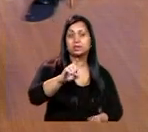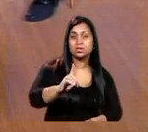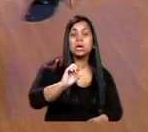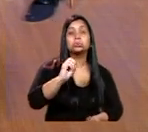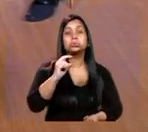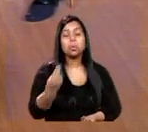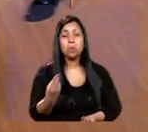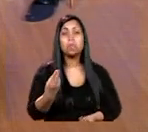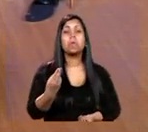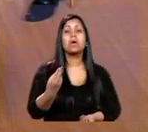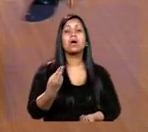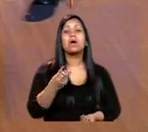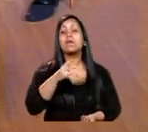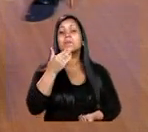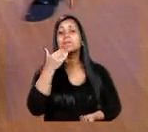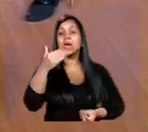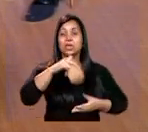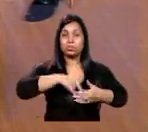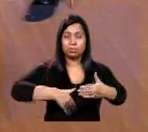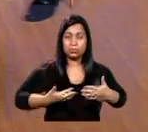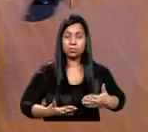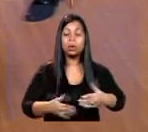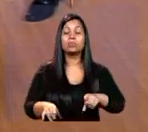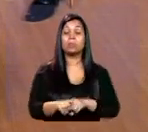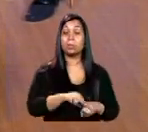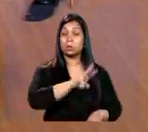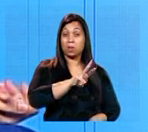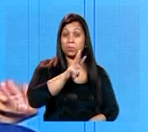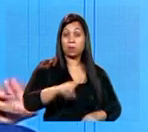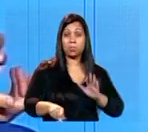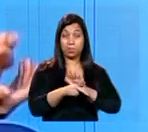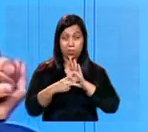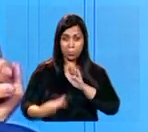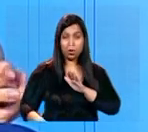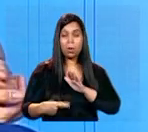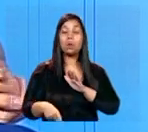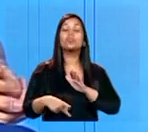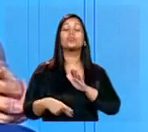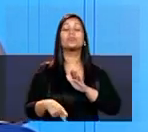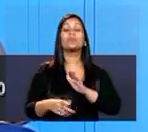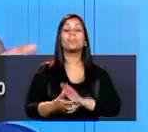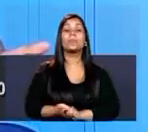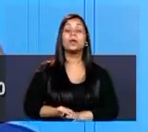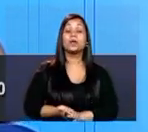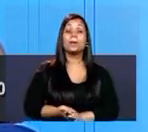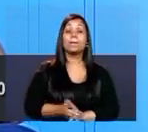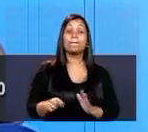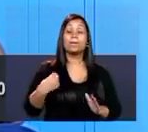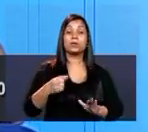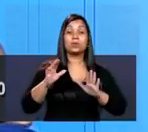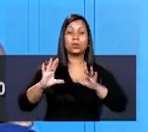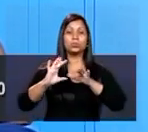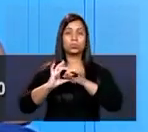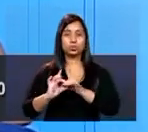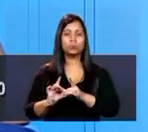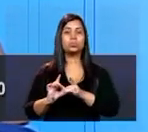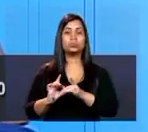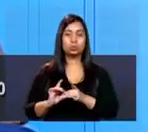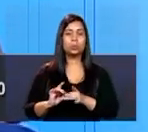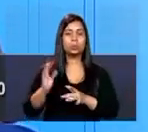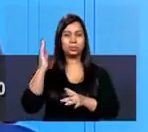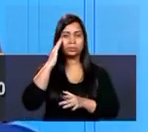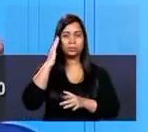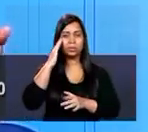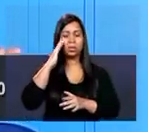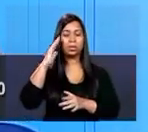pessoas conhecem mais o SAD ou buscam o encaminhamento? No site da Prefeitura tem os dados da unidade, mas nós ficamos